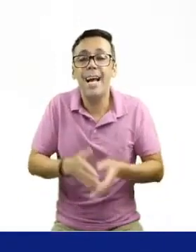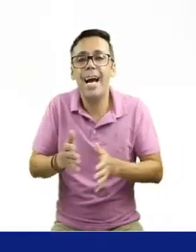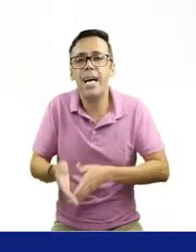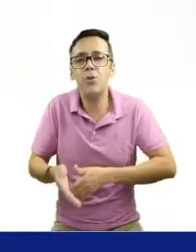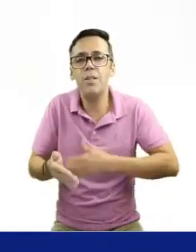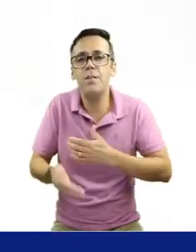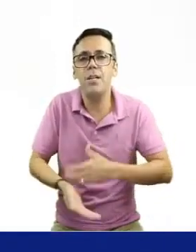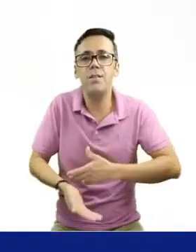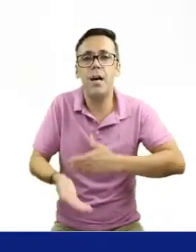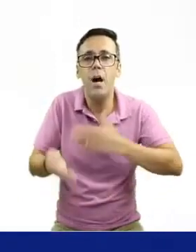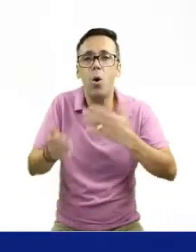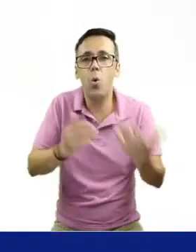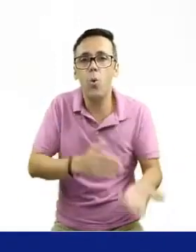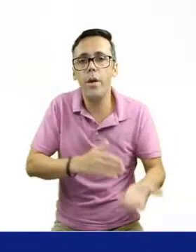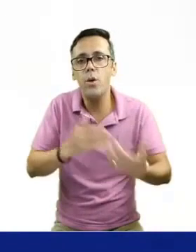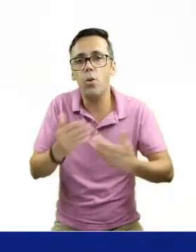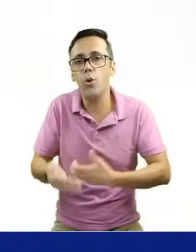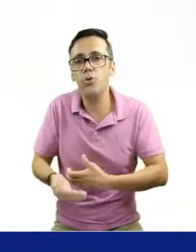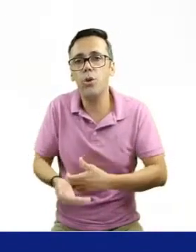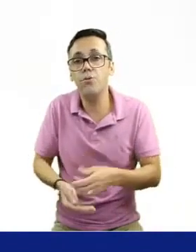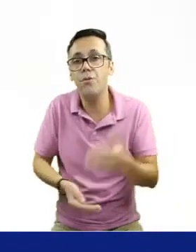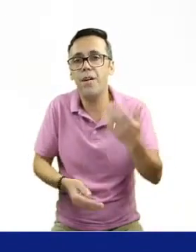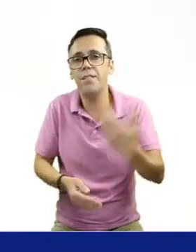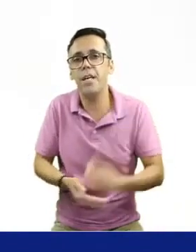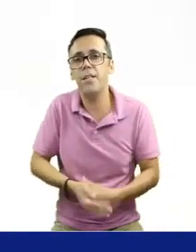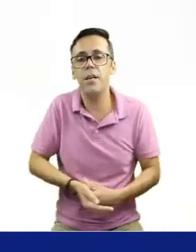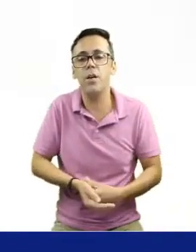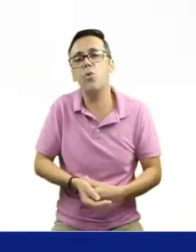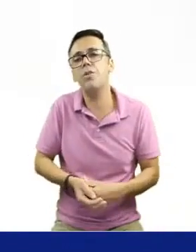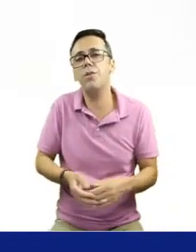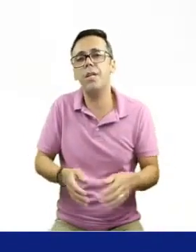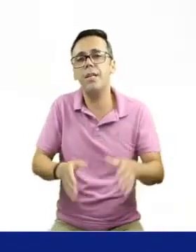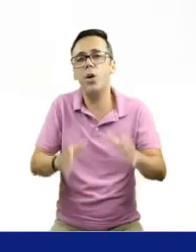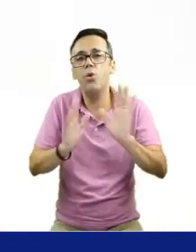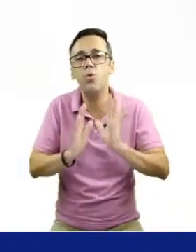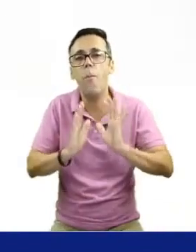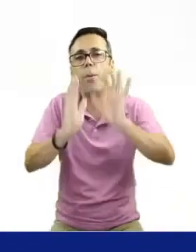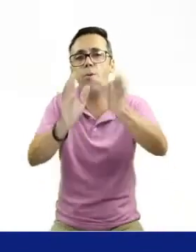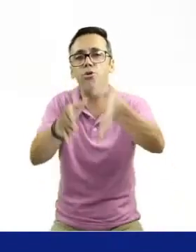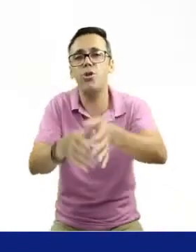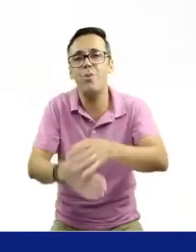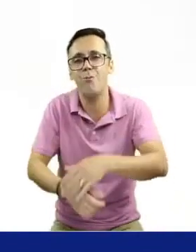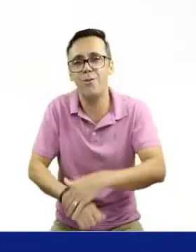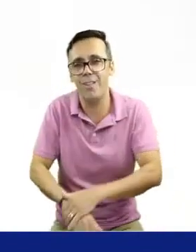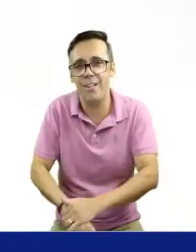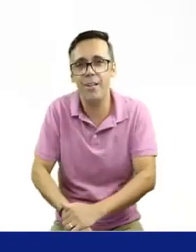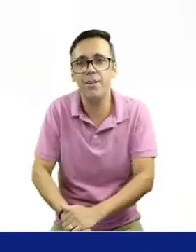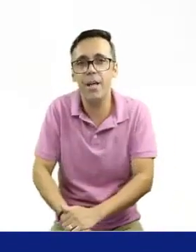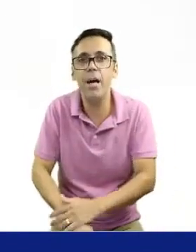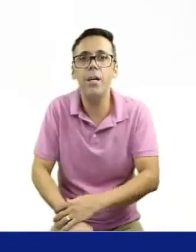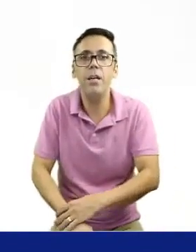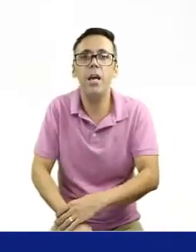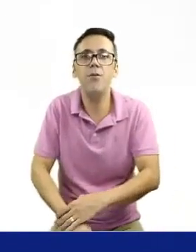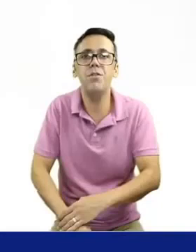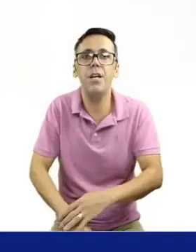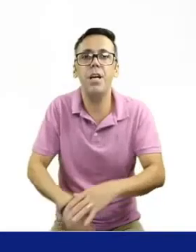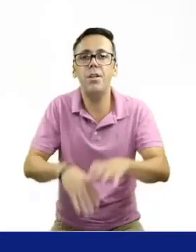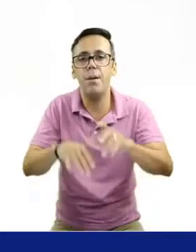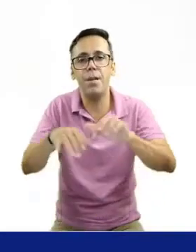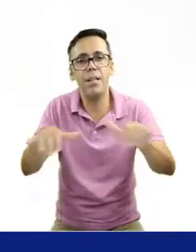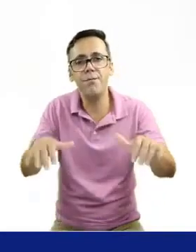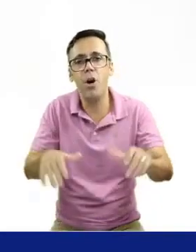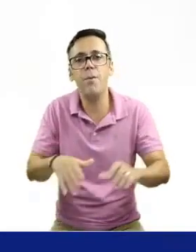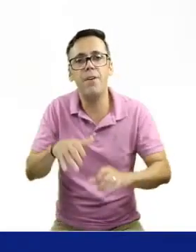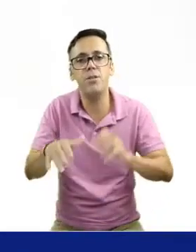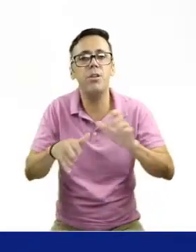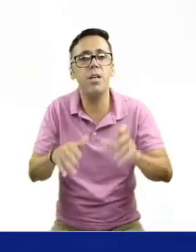questões caso exista algum recurso eu vou fazer esse recurso e quando os recursos prontinha para você tá e aí você